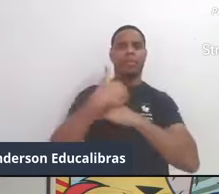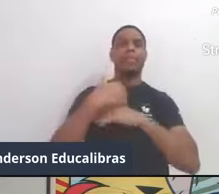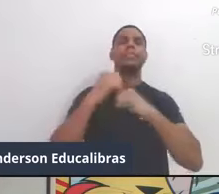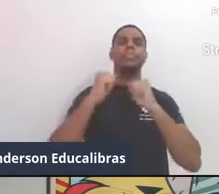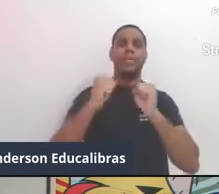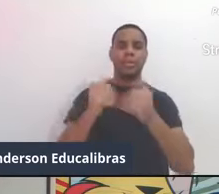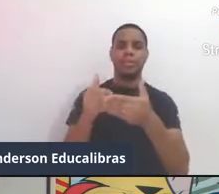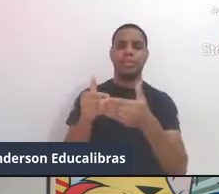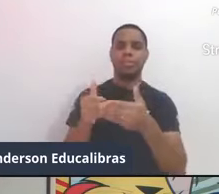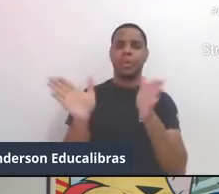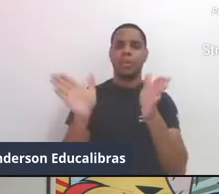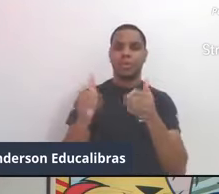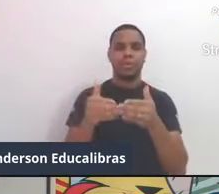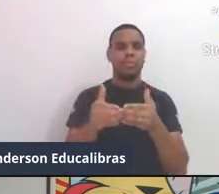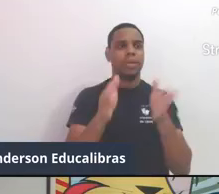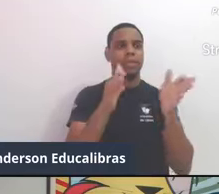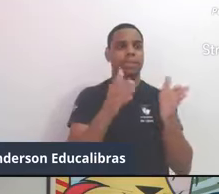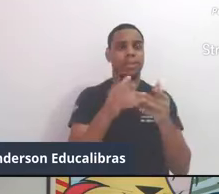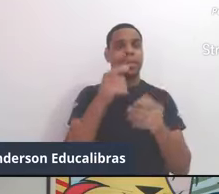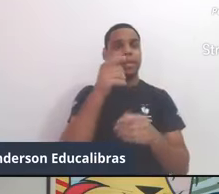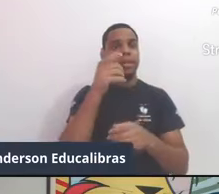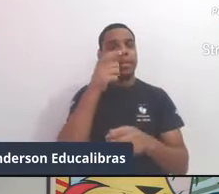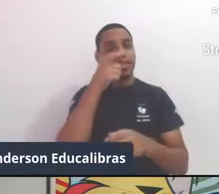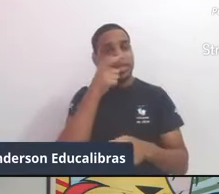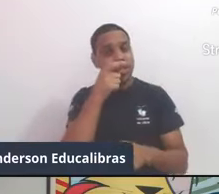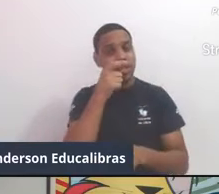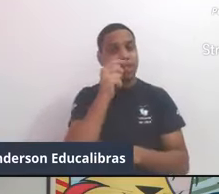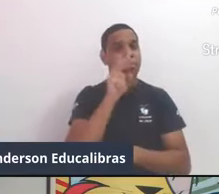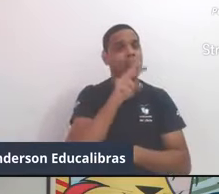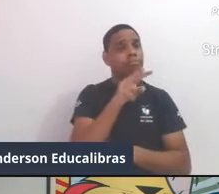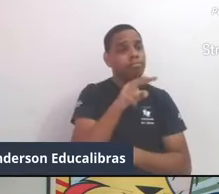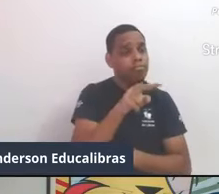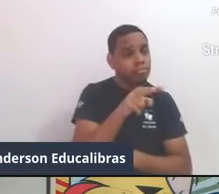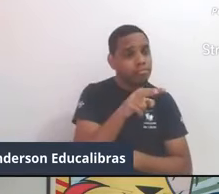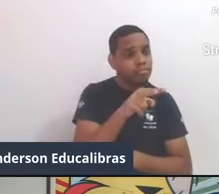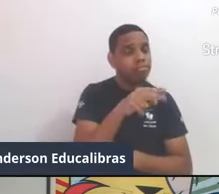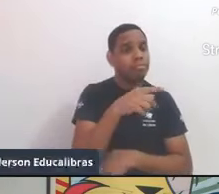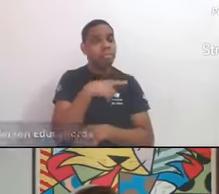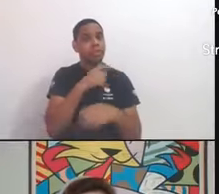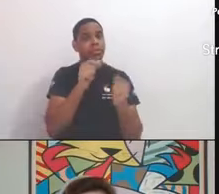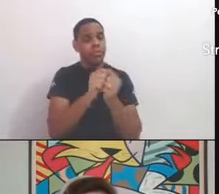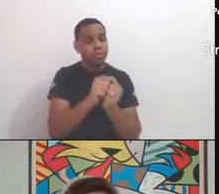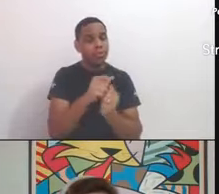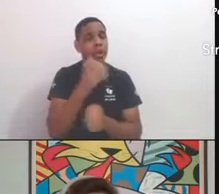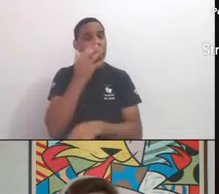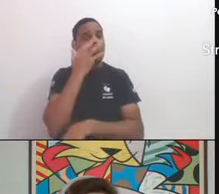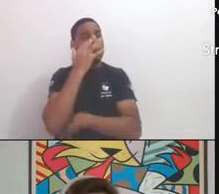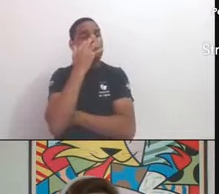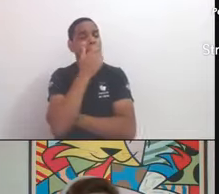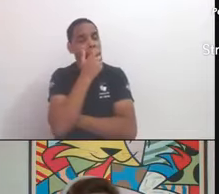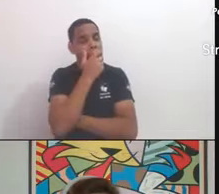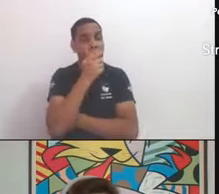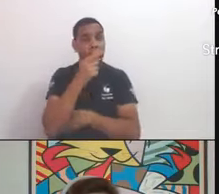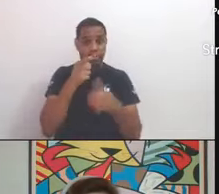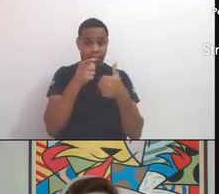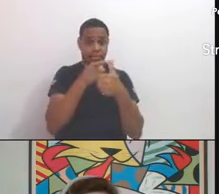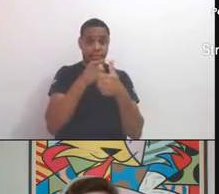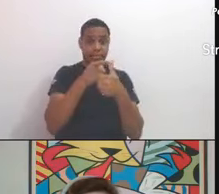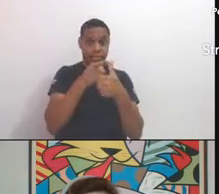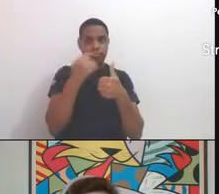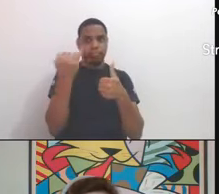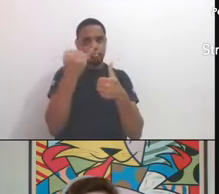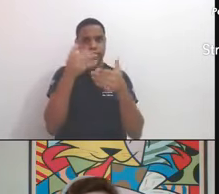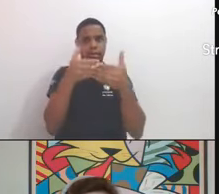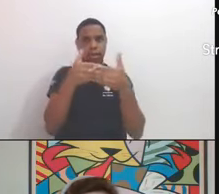para assistir, para olhar, para estar junto. Né? Essa é a primeira fase